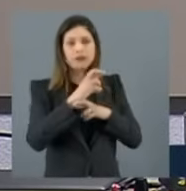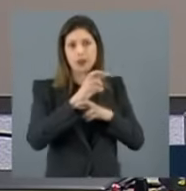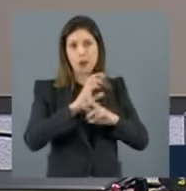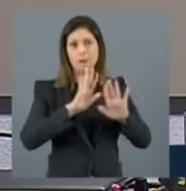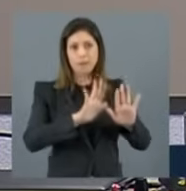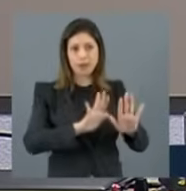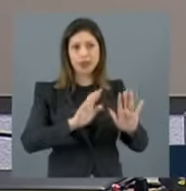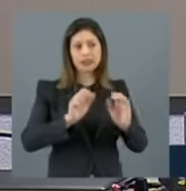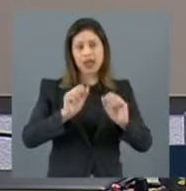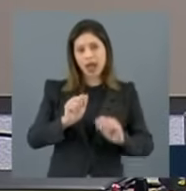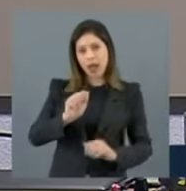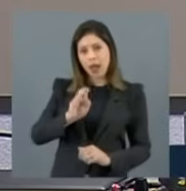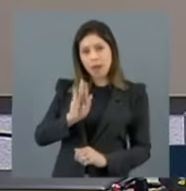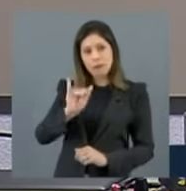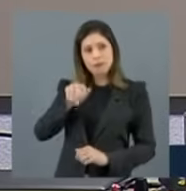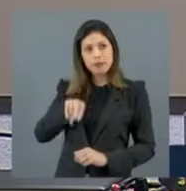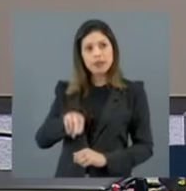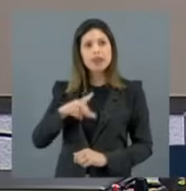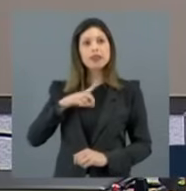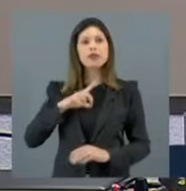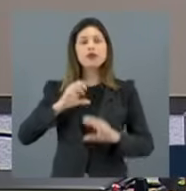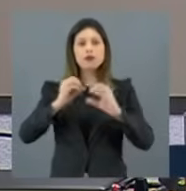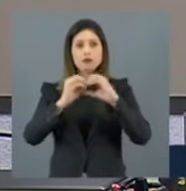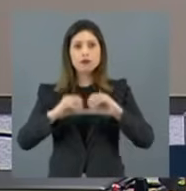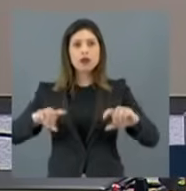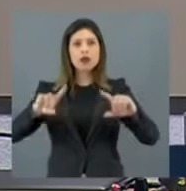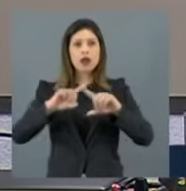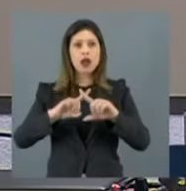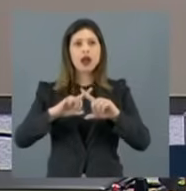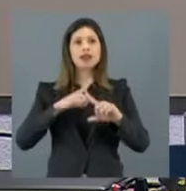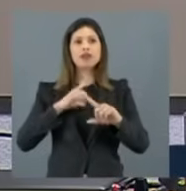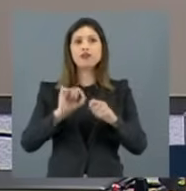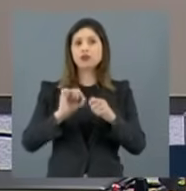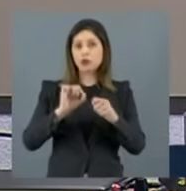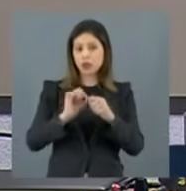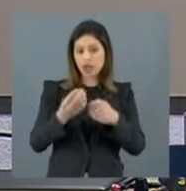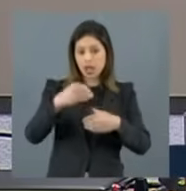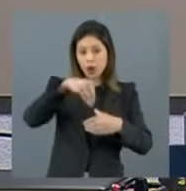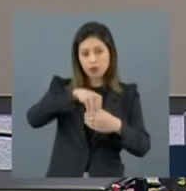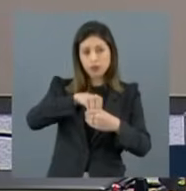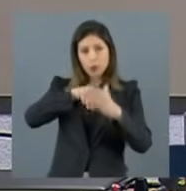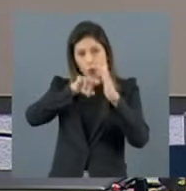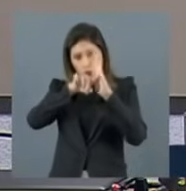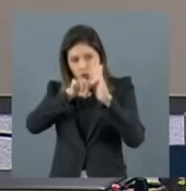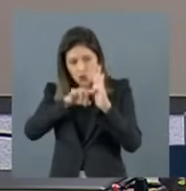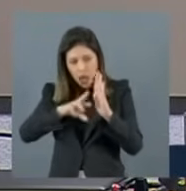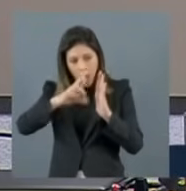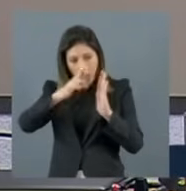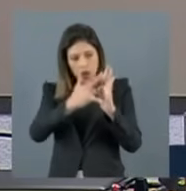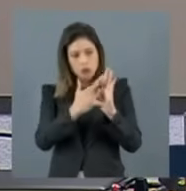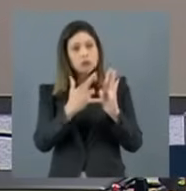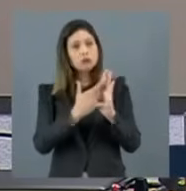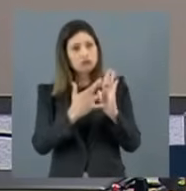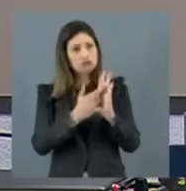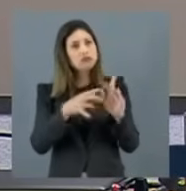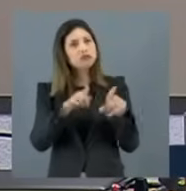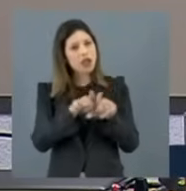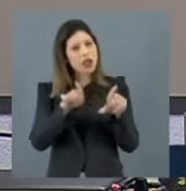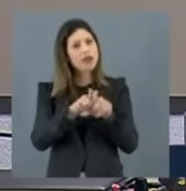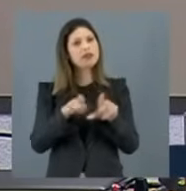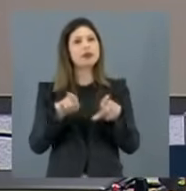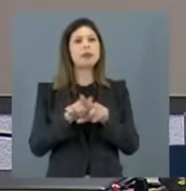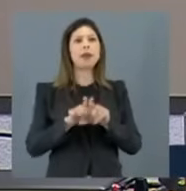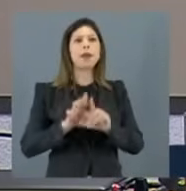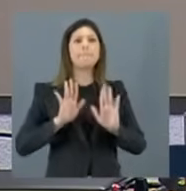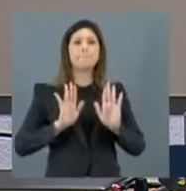de inteligência que tem supervisão, tem regulamento, regimento interno, esse núcleo de inteligência